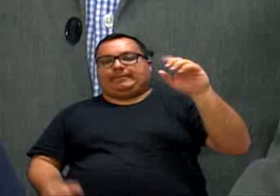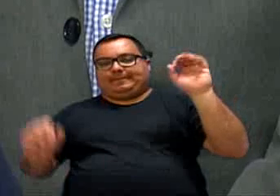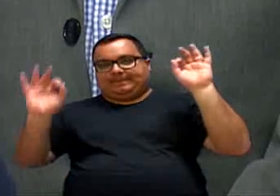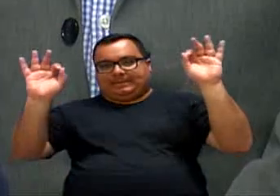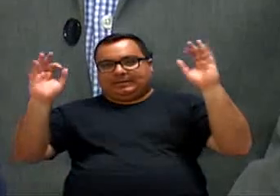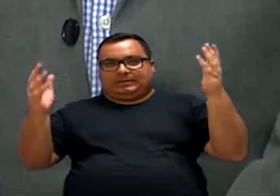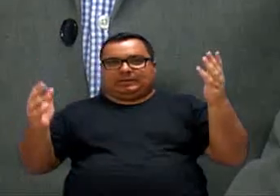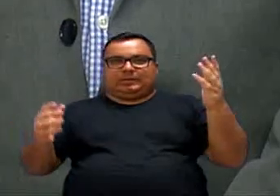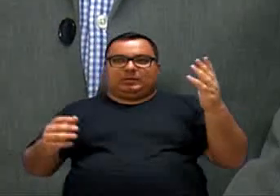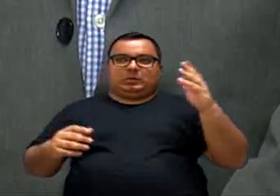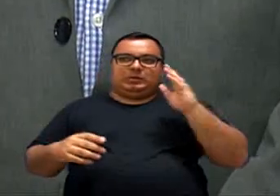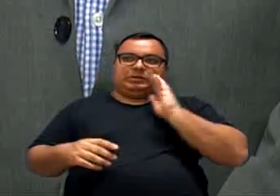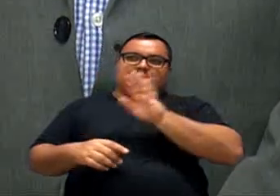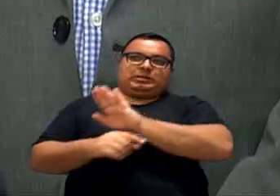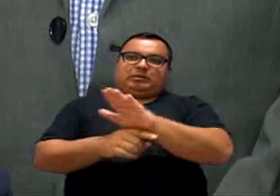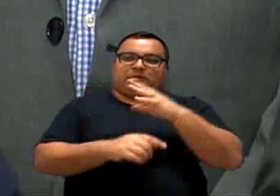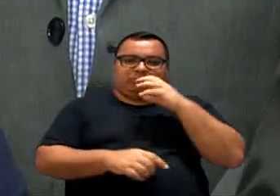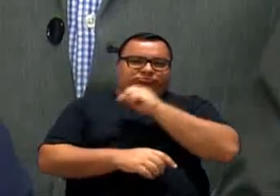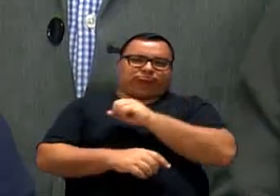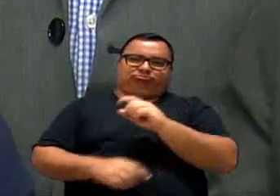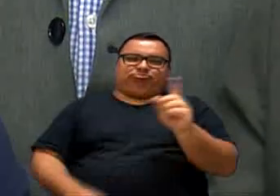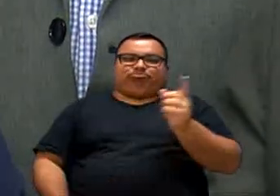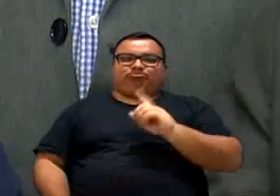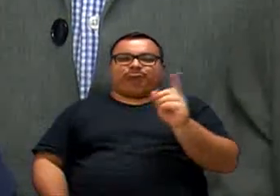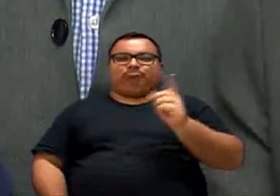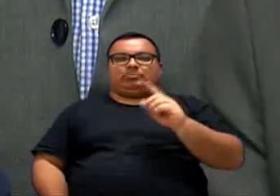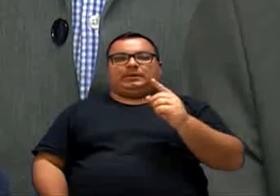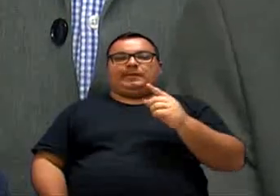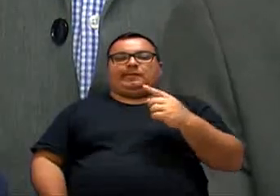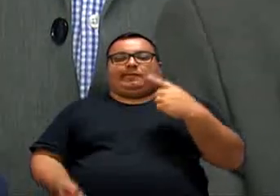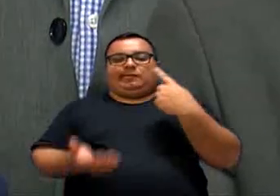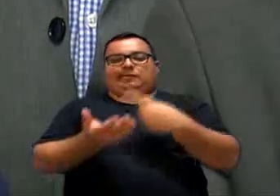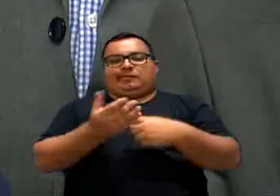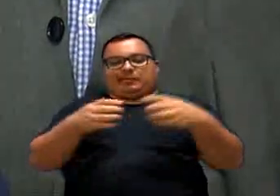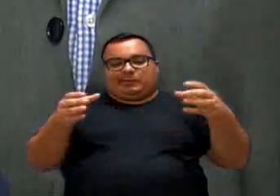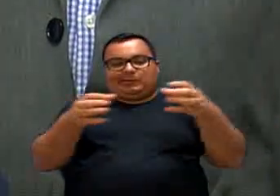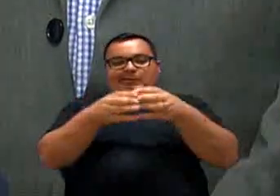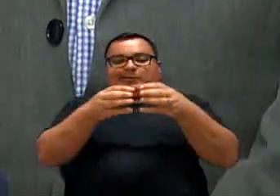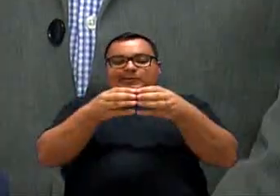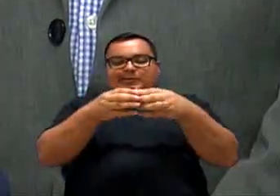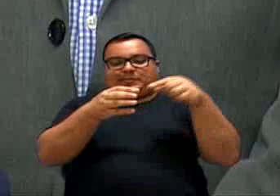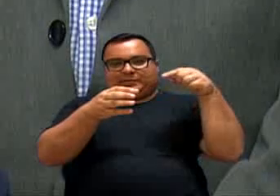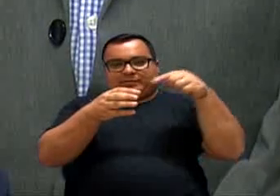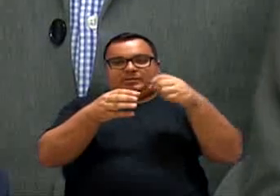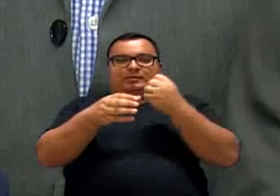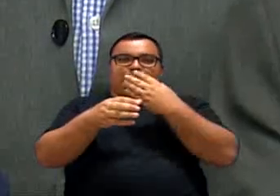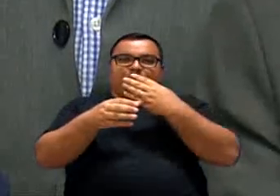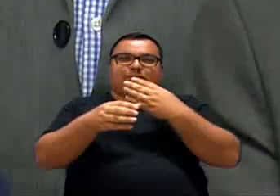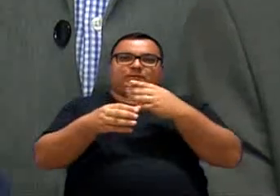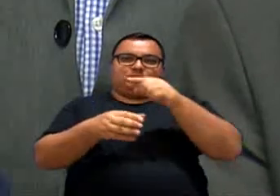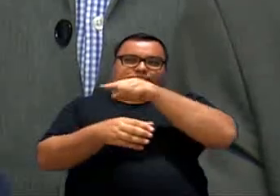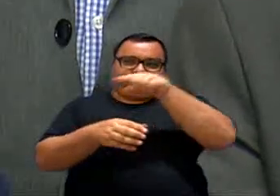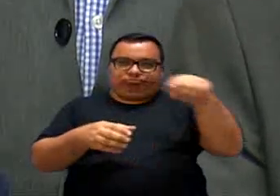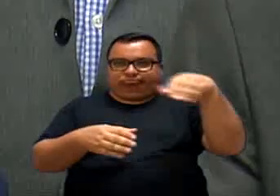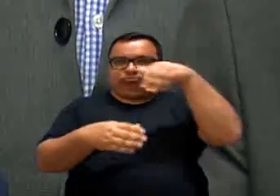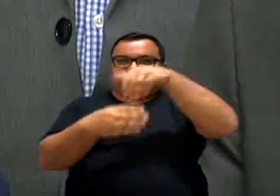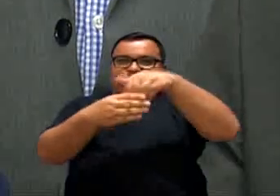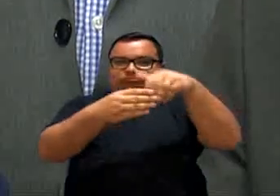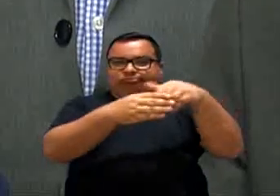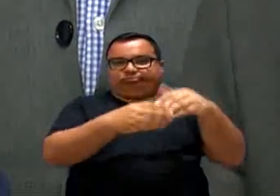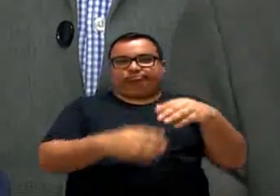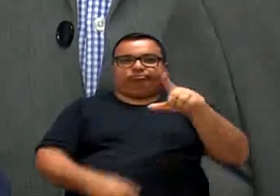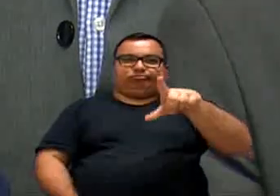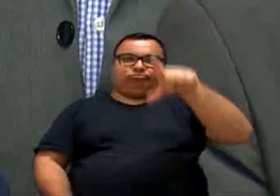né, salvador de pátria nenhuma aqui. Aqui é um time, aqui é um coletivo que foi eleito pelo povo, foi o que o povo